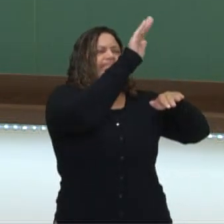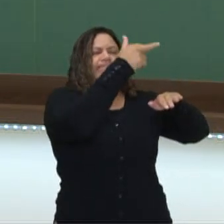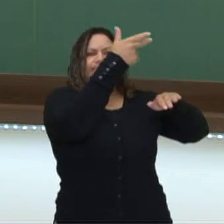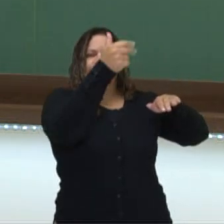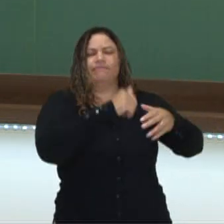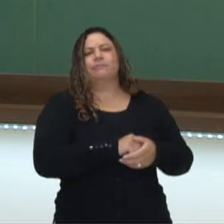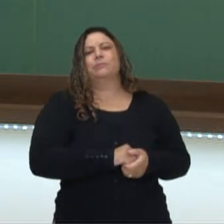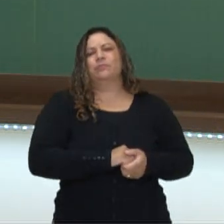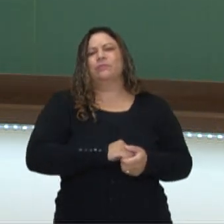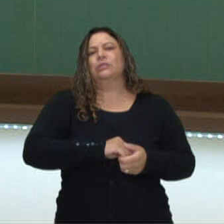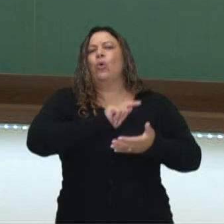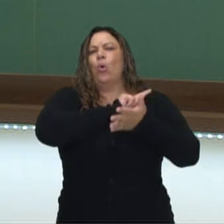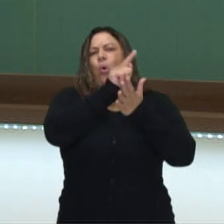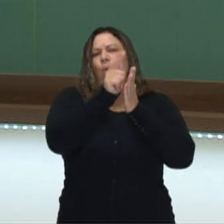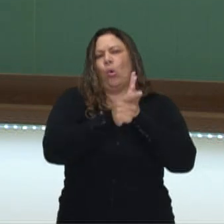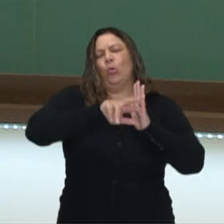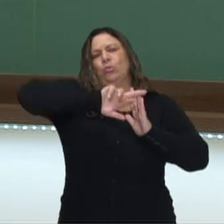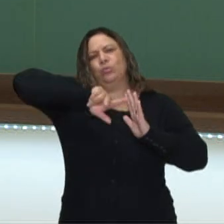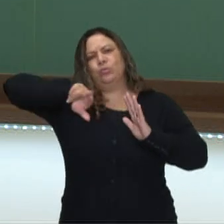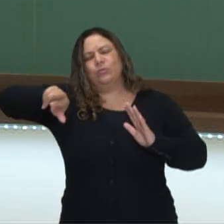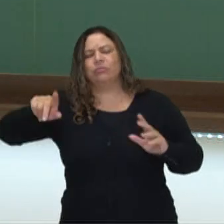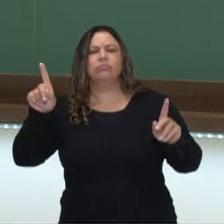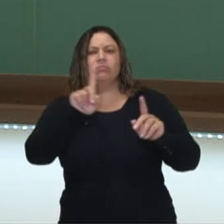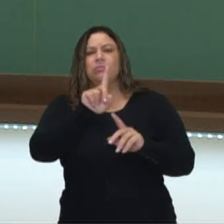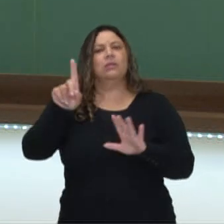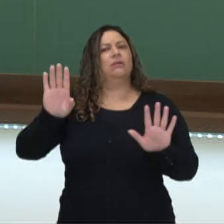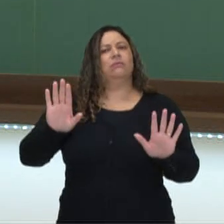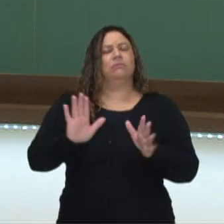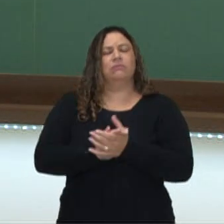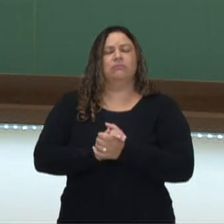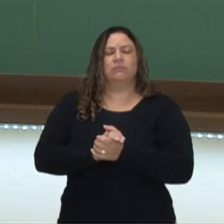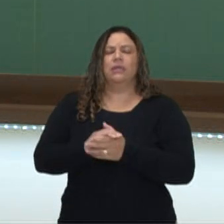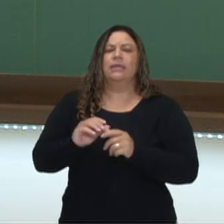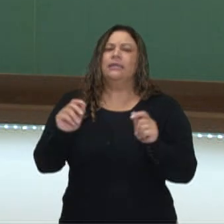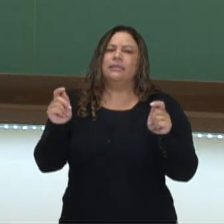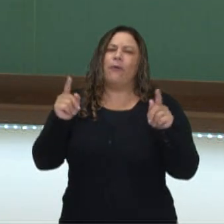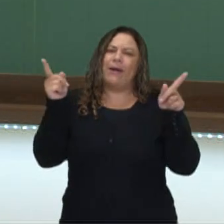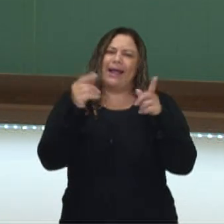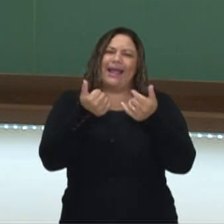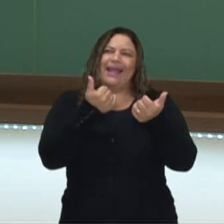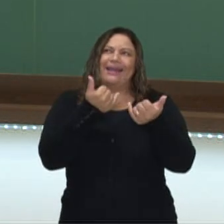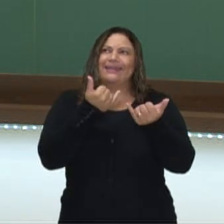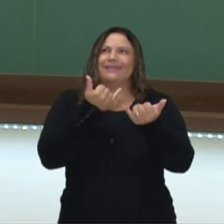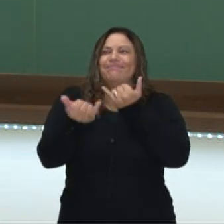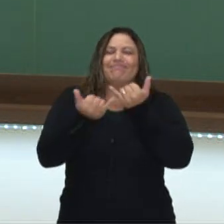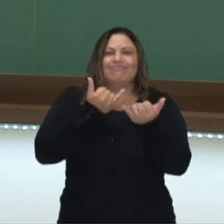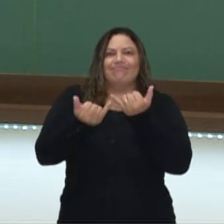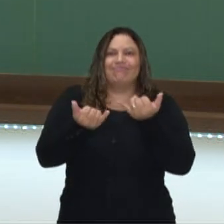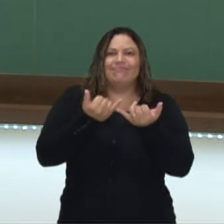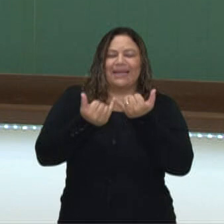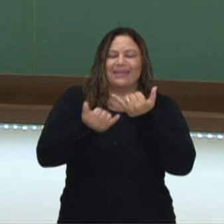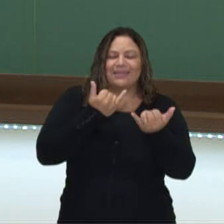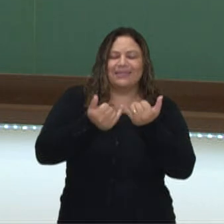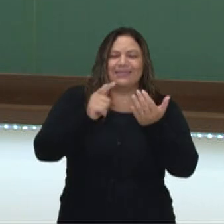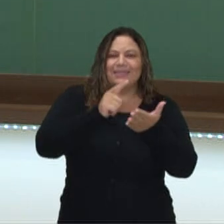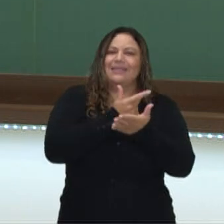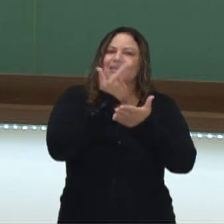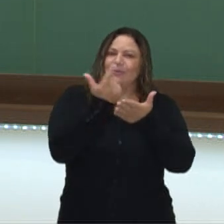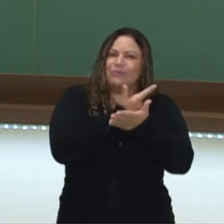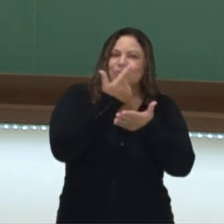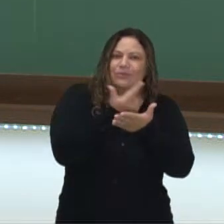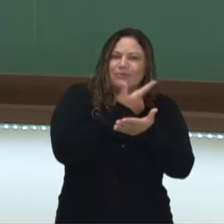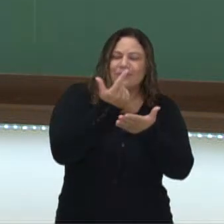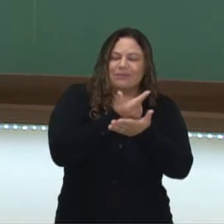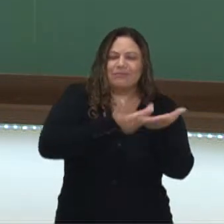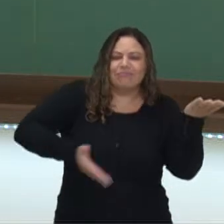gêneros do discurso. A crônica, ela por isso se avizinha dos textos jornalísticos, né? E de fato é ali que ela circula,